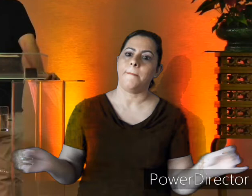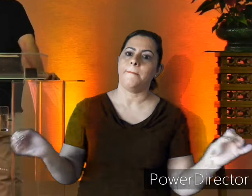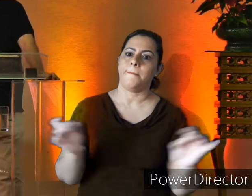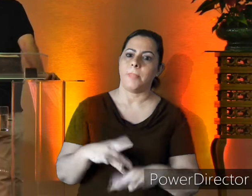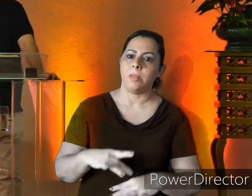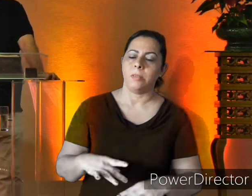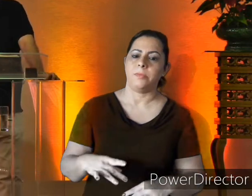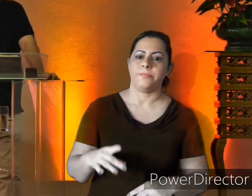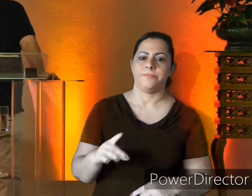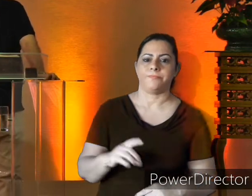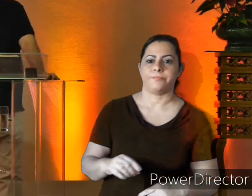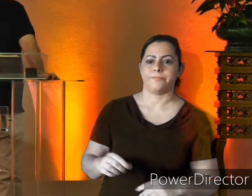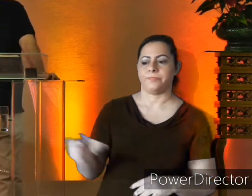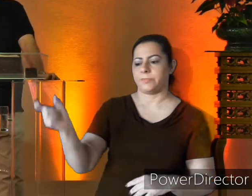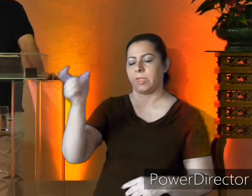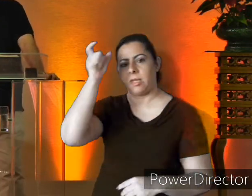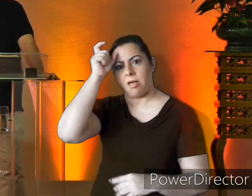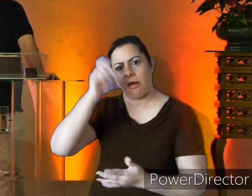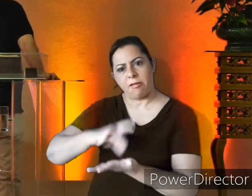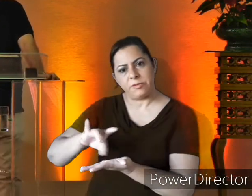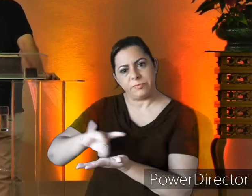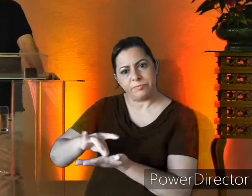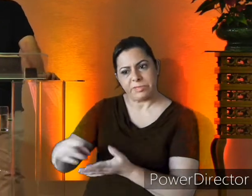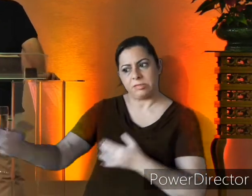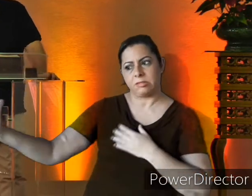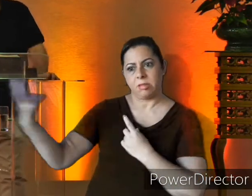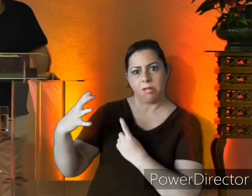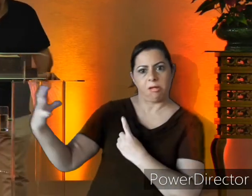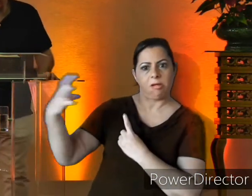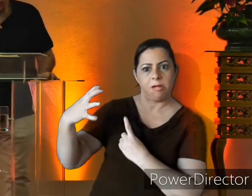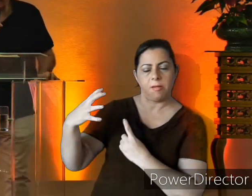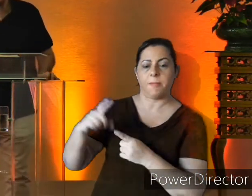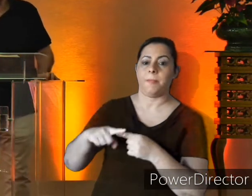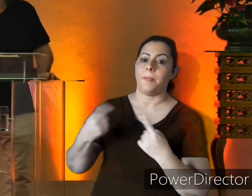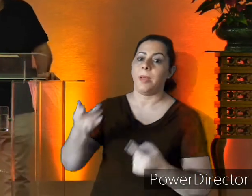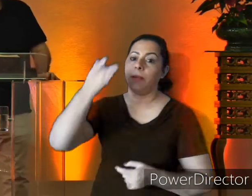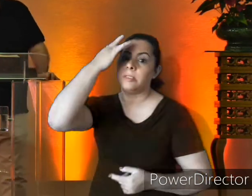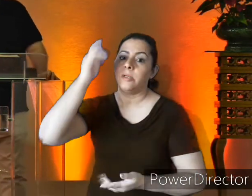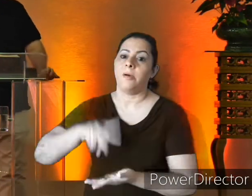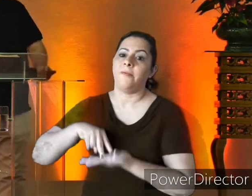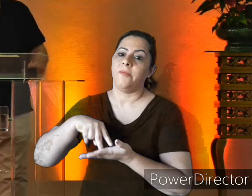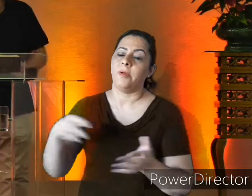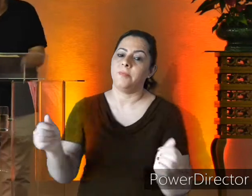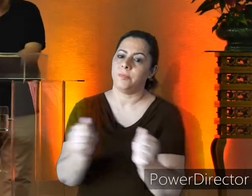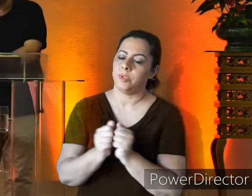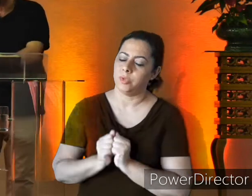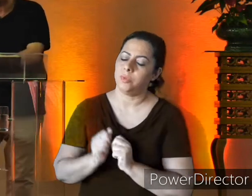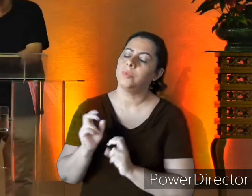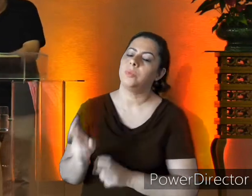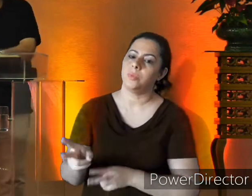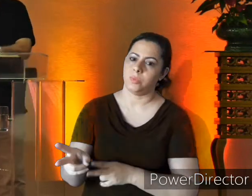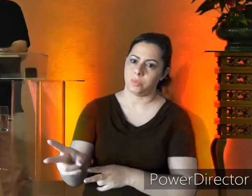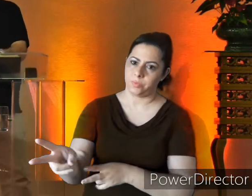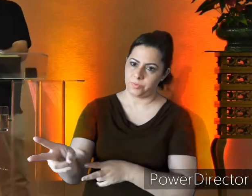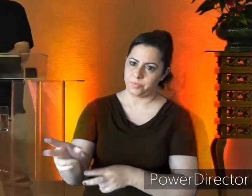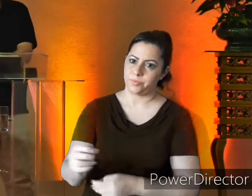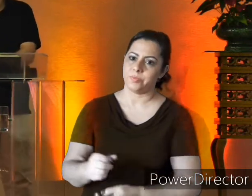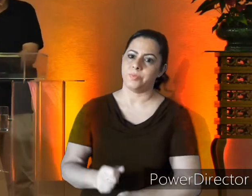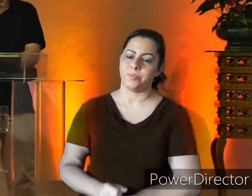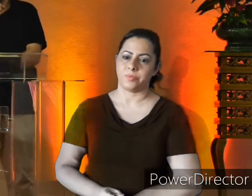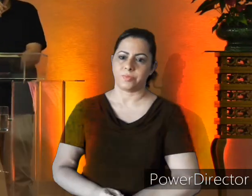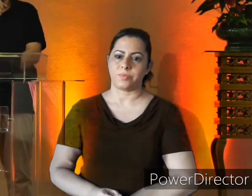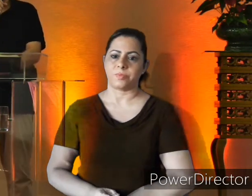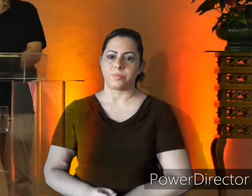malignos virão, os ataques virão, mas aquele que estiver firme no Senhor,